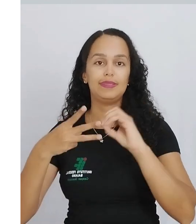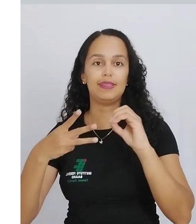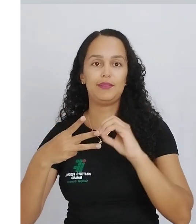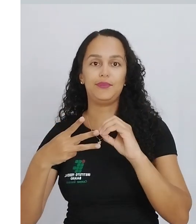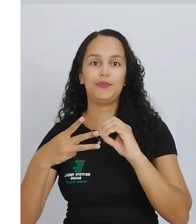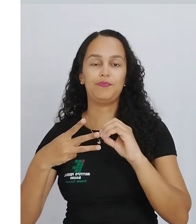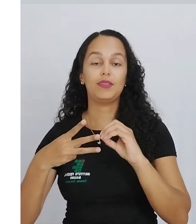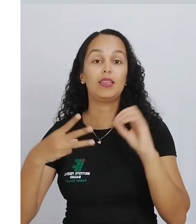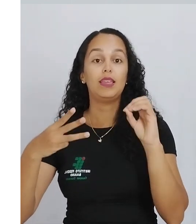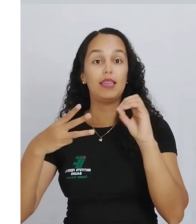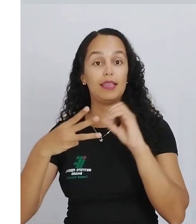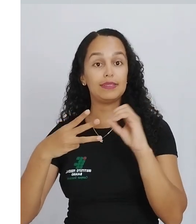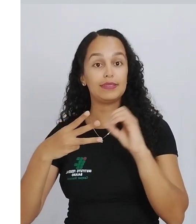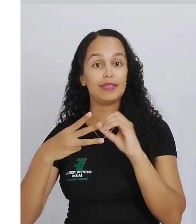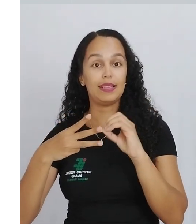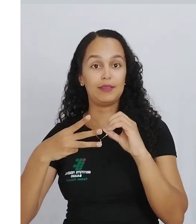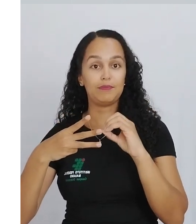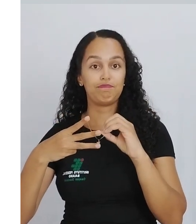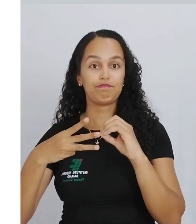essas células, elas são,